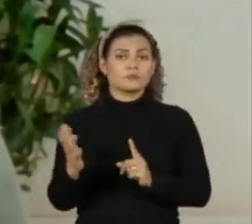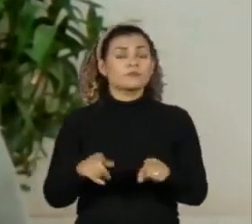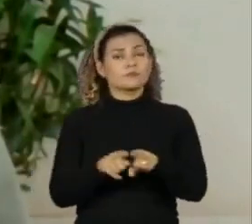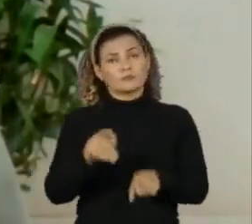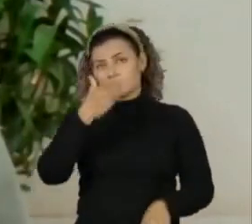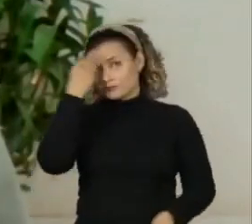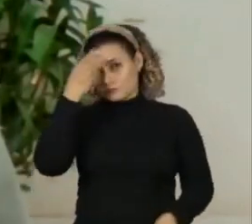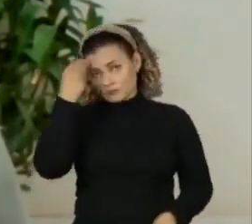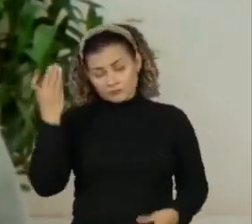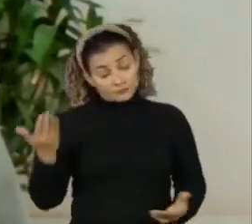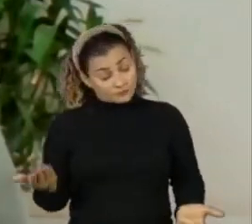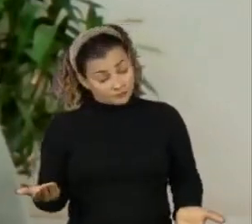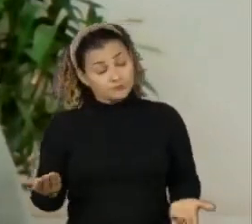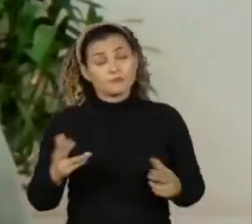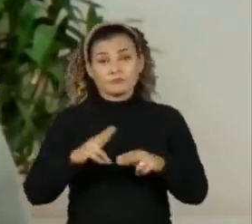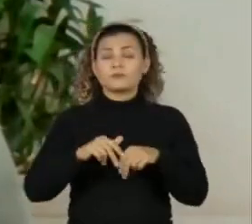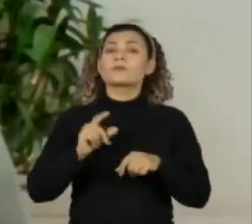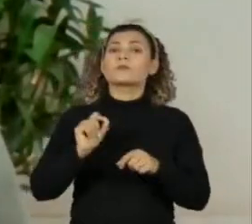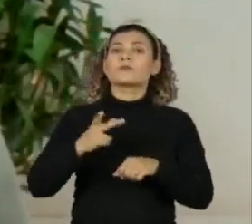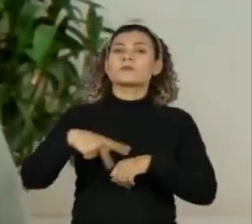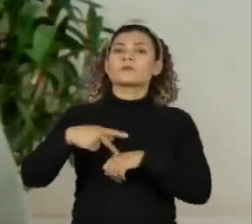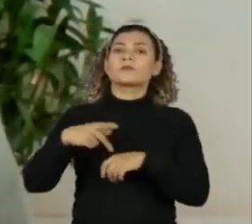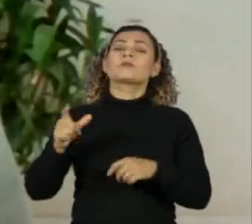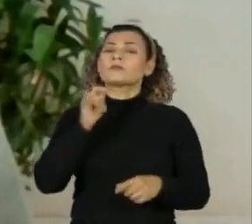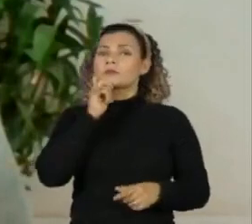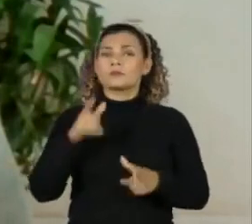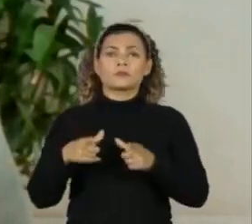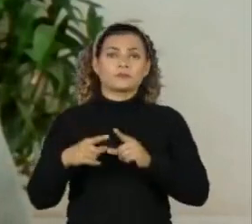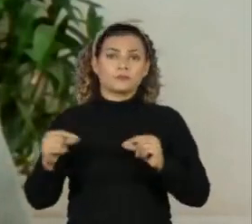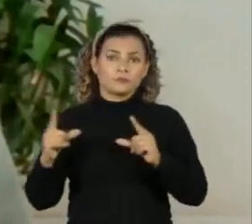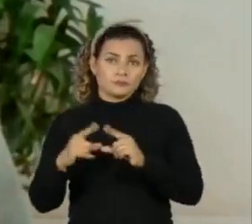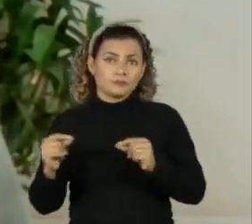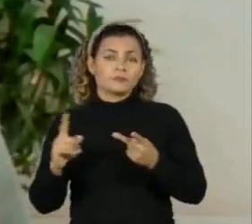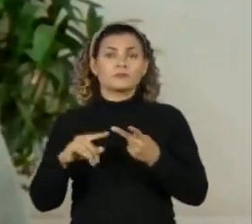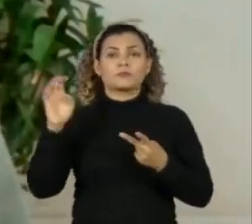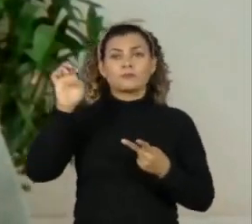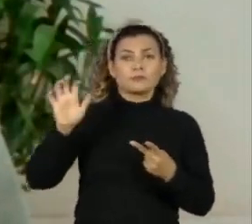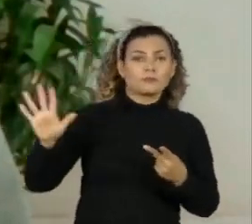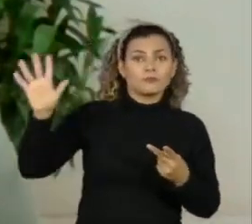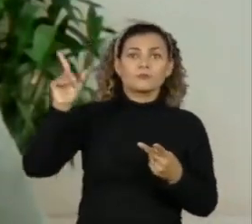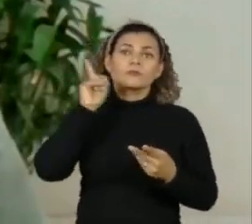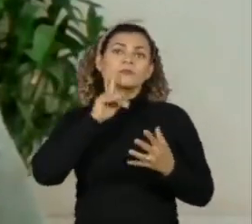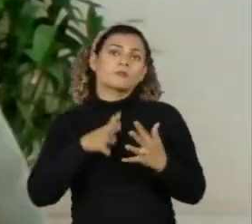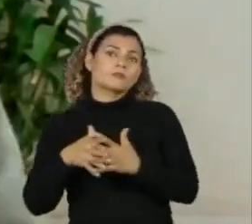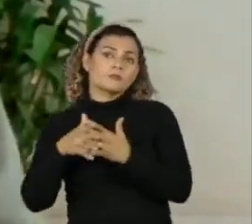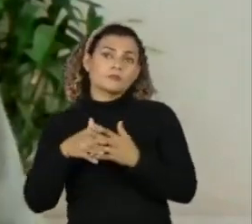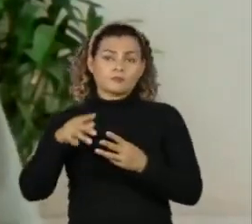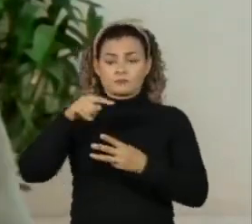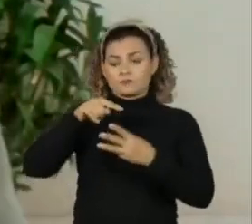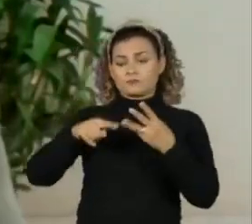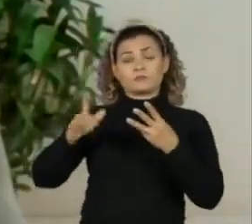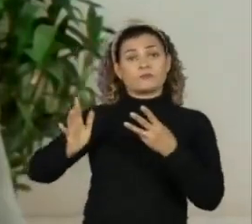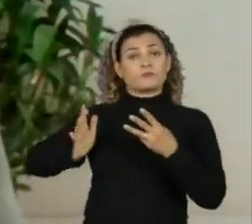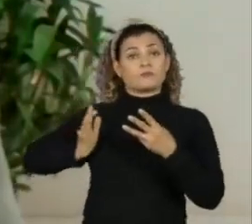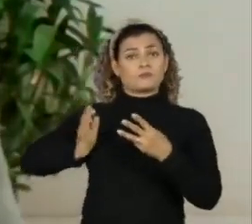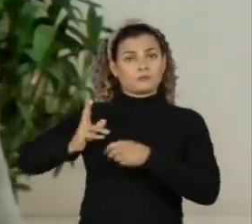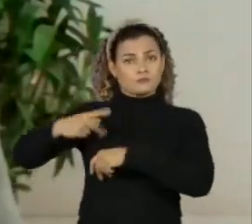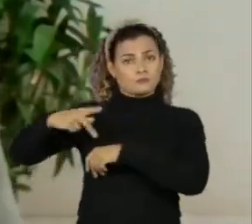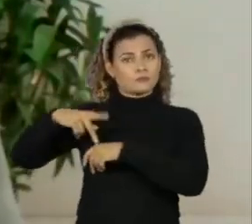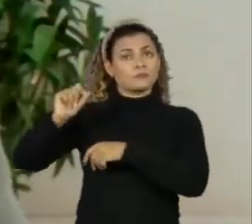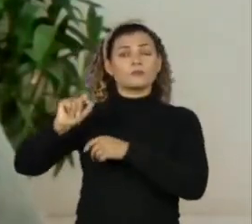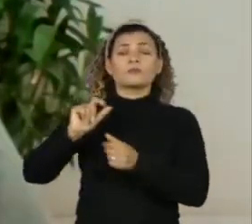de Alzheimer. Se você tem, por exemplo, países como o Japão, países europeus, Estados Unidos, esse processo de